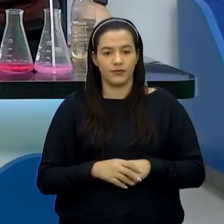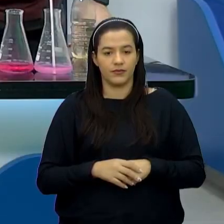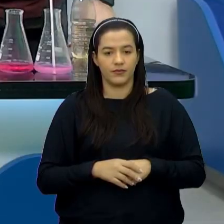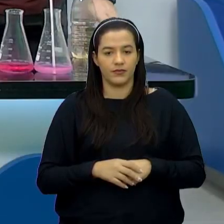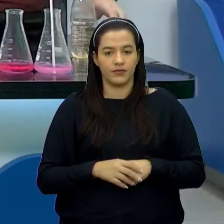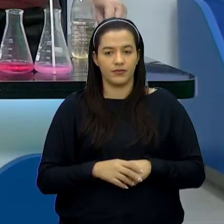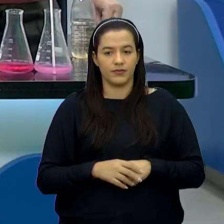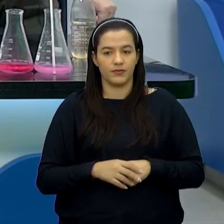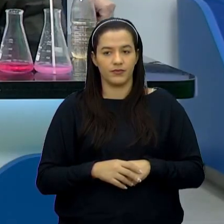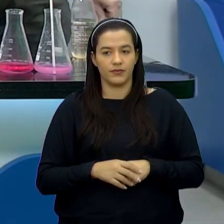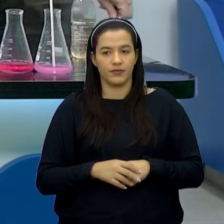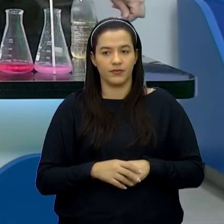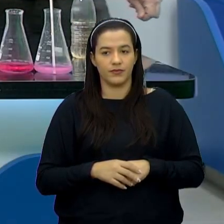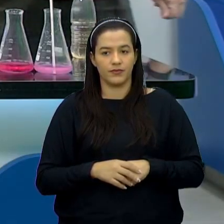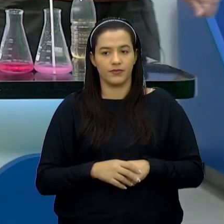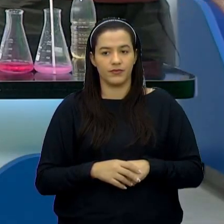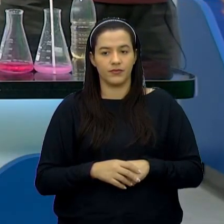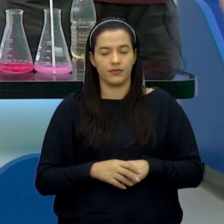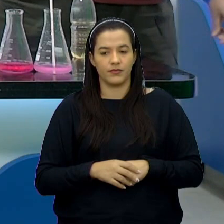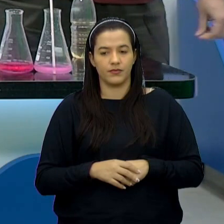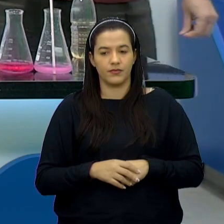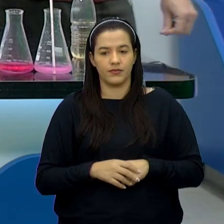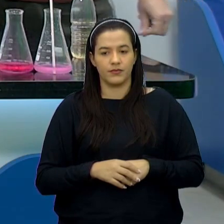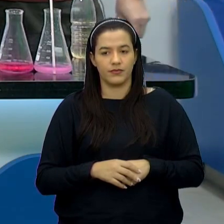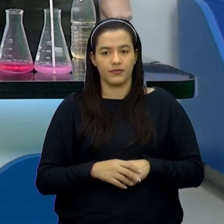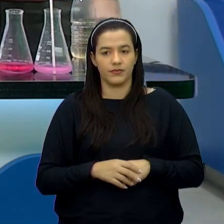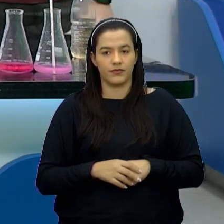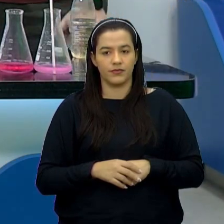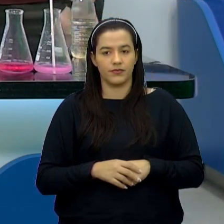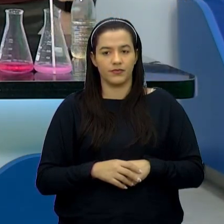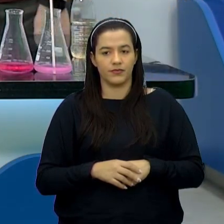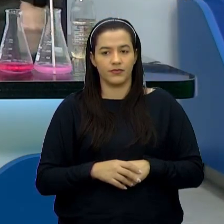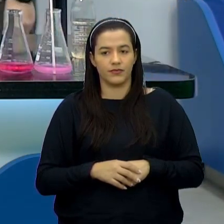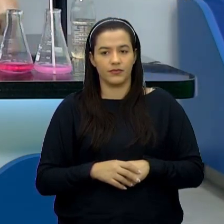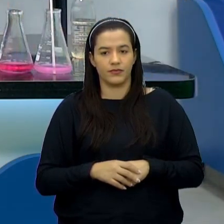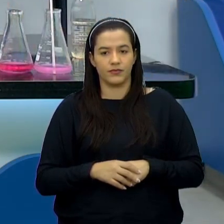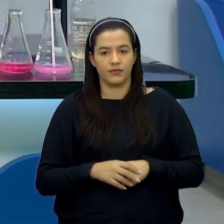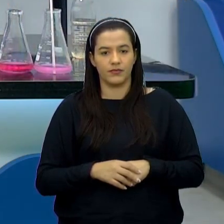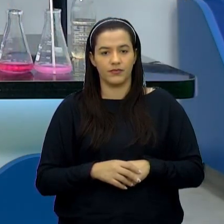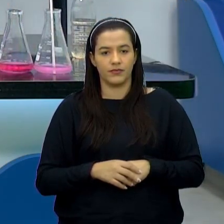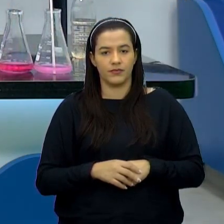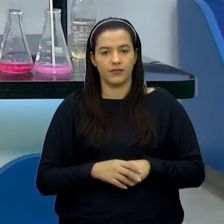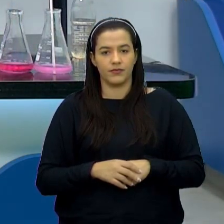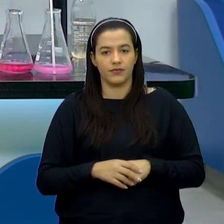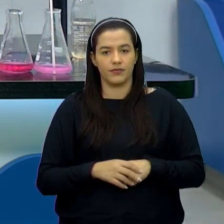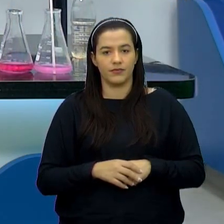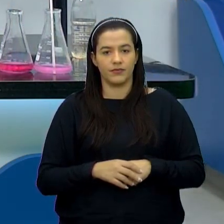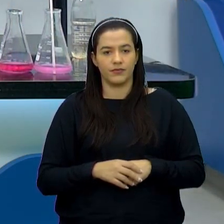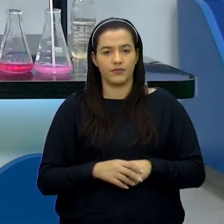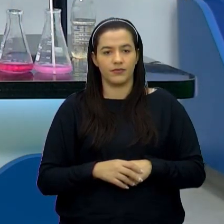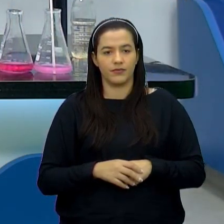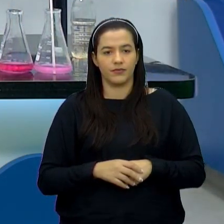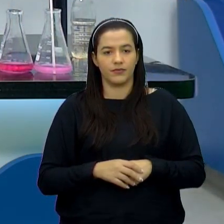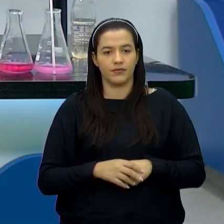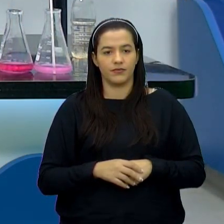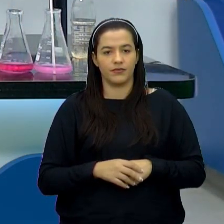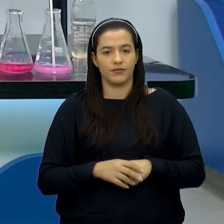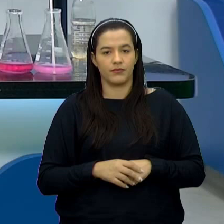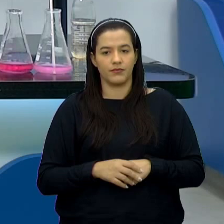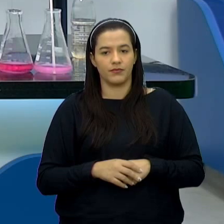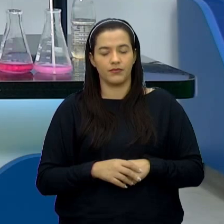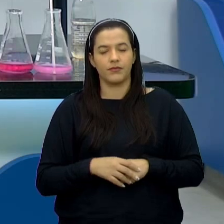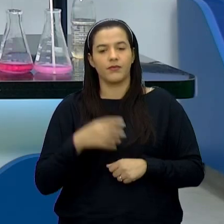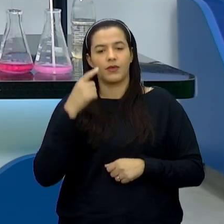comum, né, da sala de aula, porque o experimento mexe, né, com a criatividade, com a